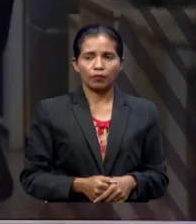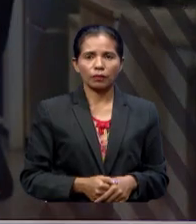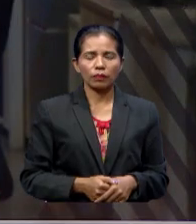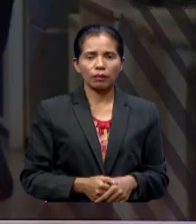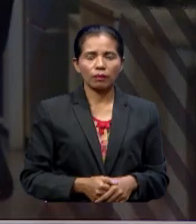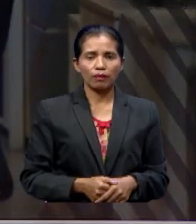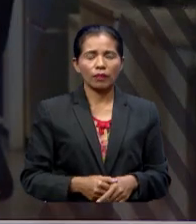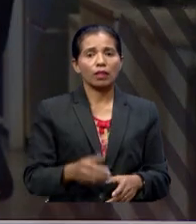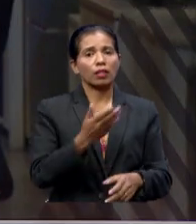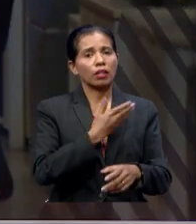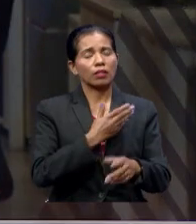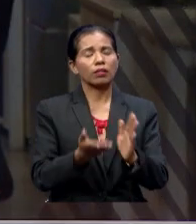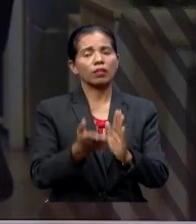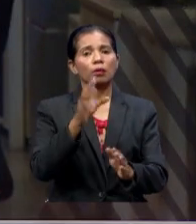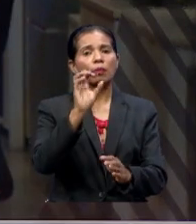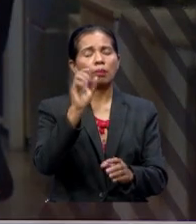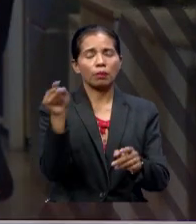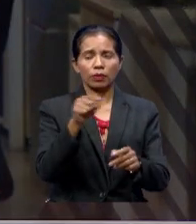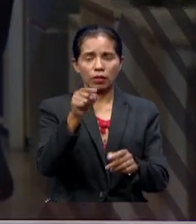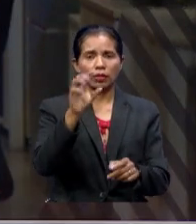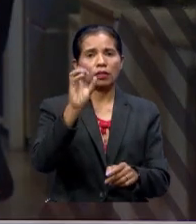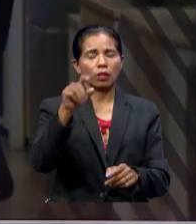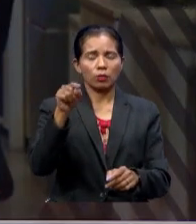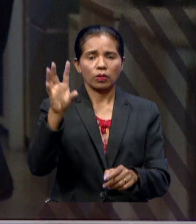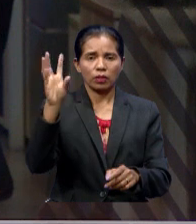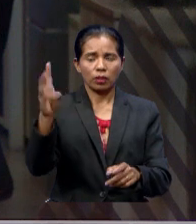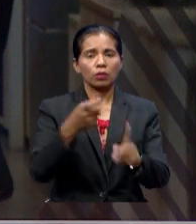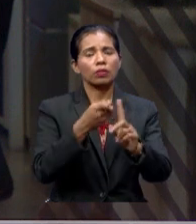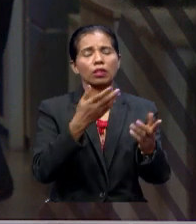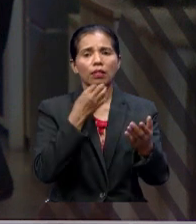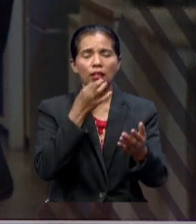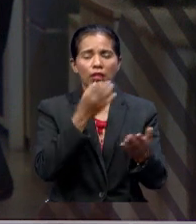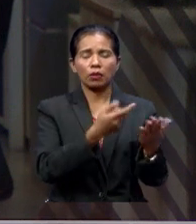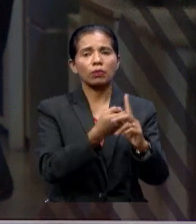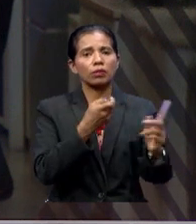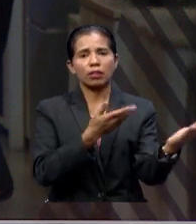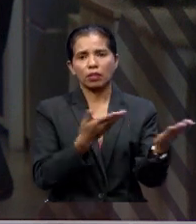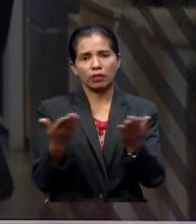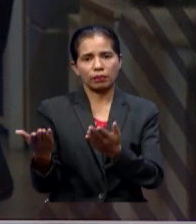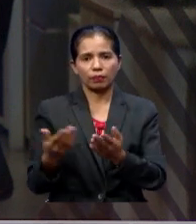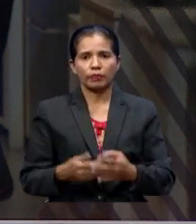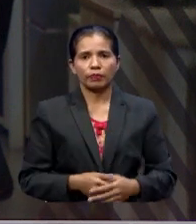inflação saiba por cento 0,6, impacto russa e Iran em importação.